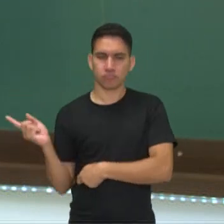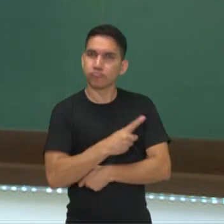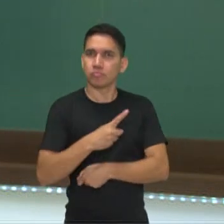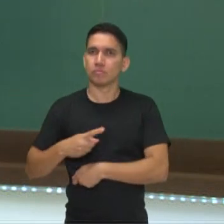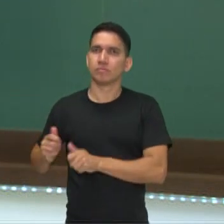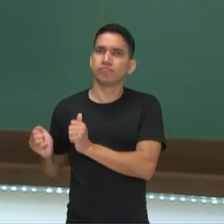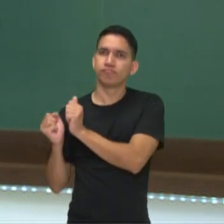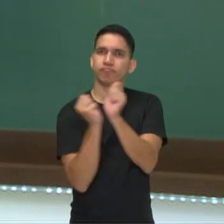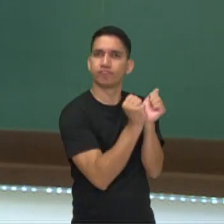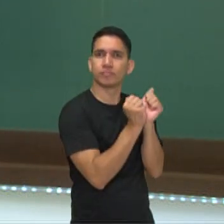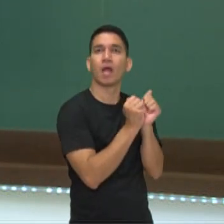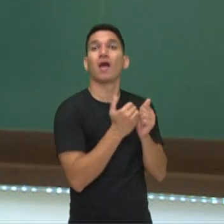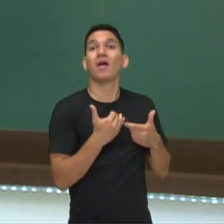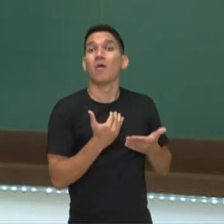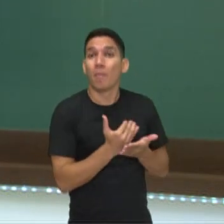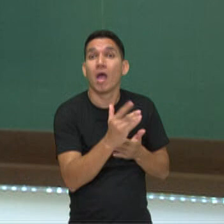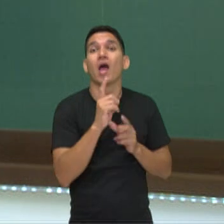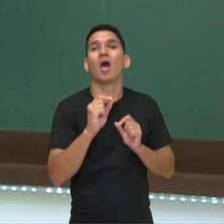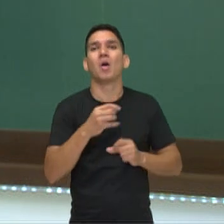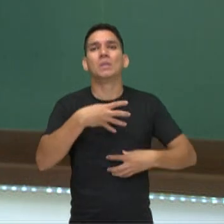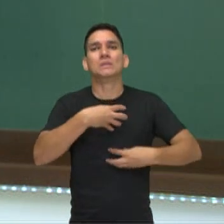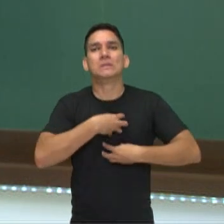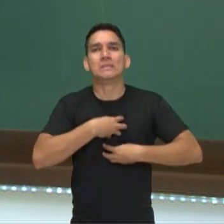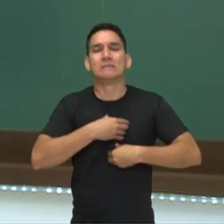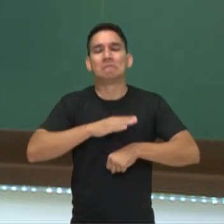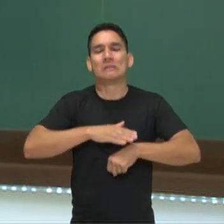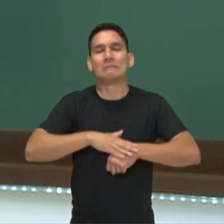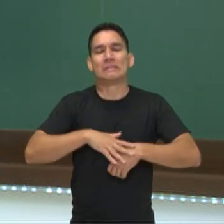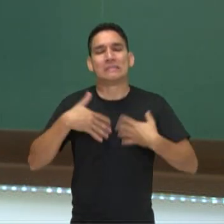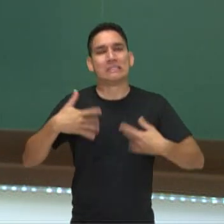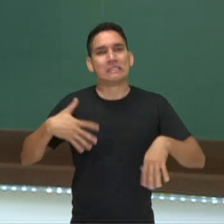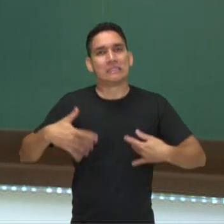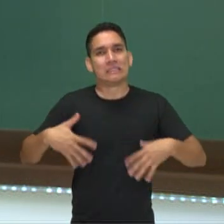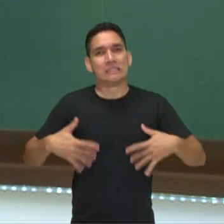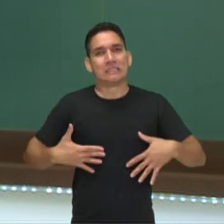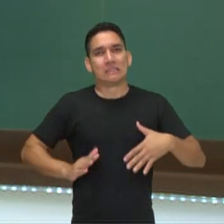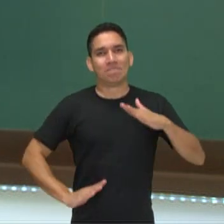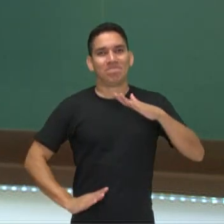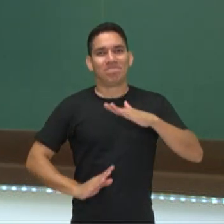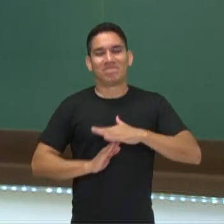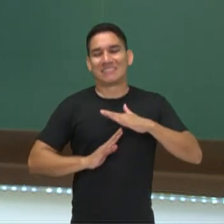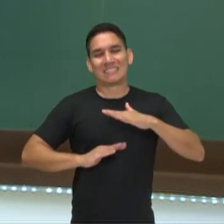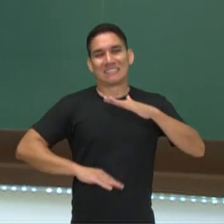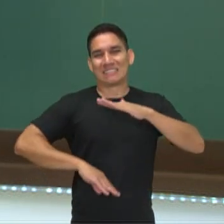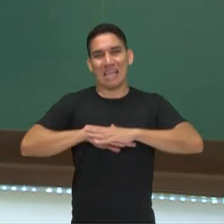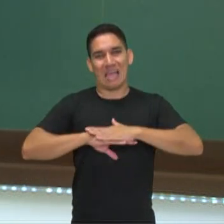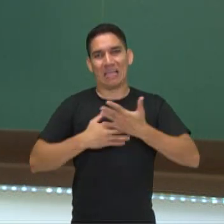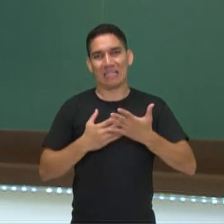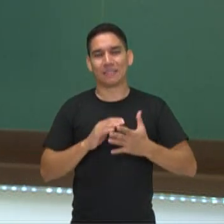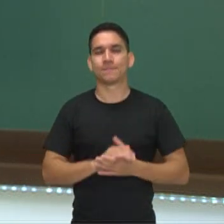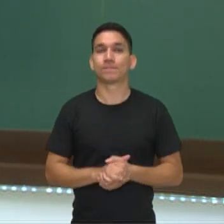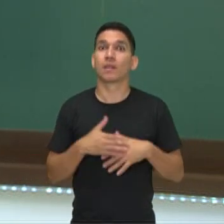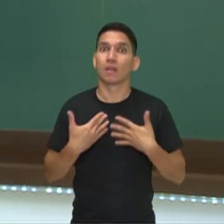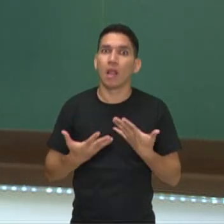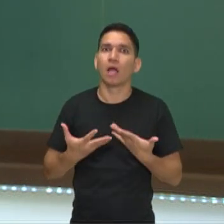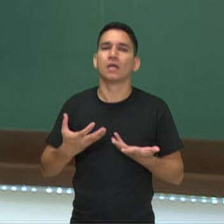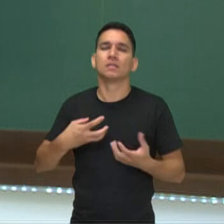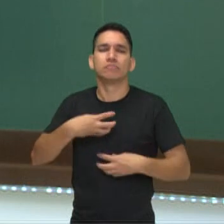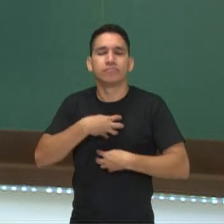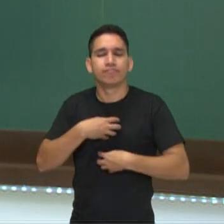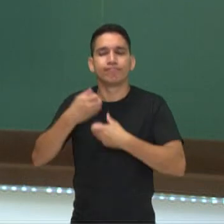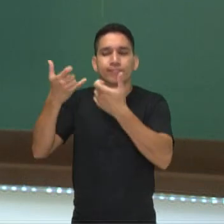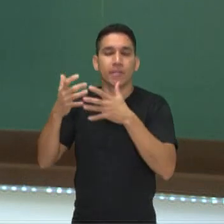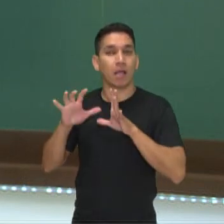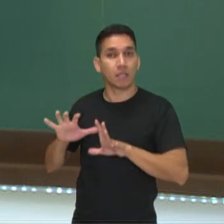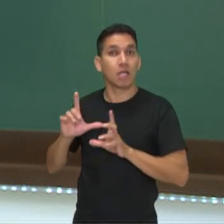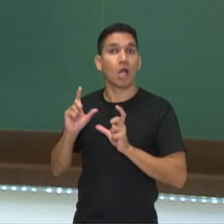elas então passaram aí por momentos tensos, ok? E aí, falando disso, falando dessa situação, a mão